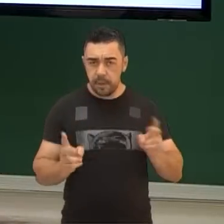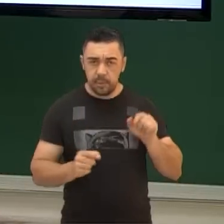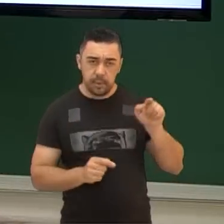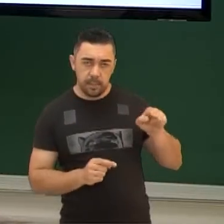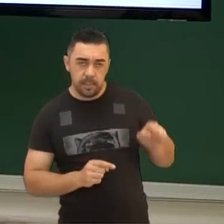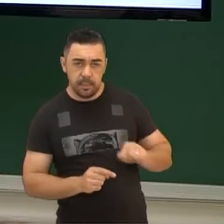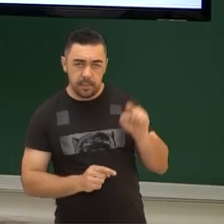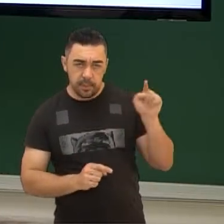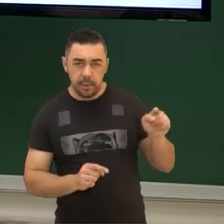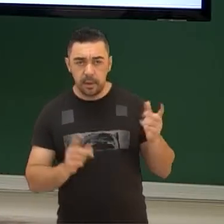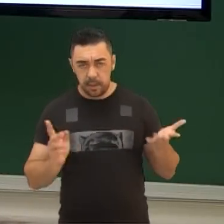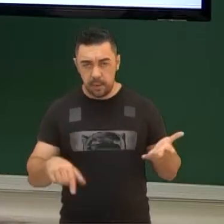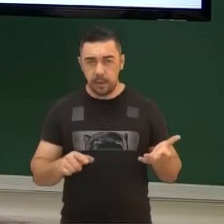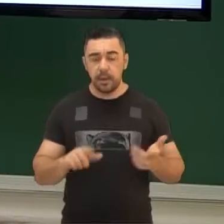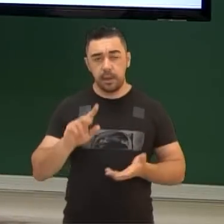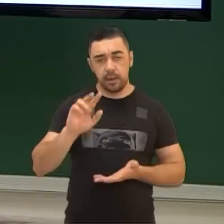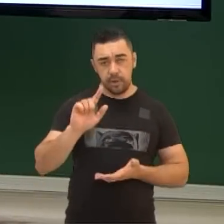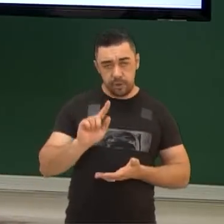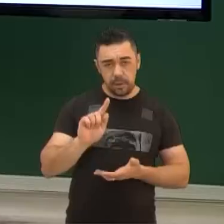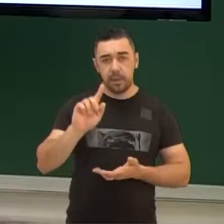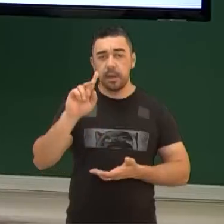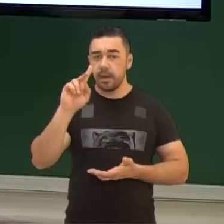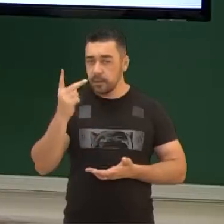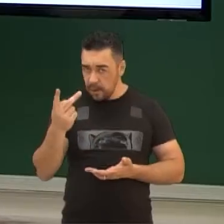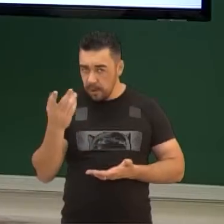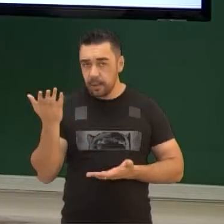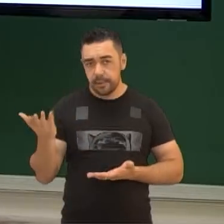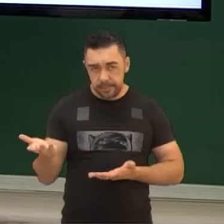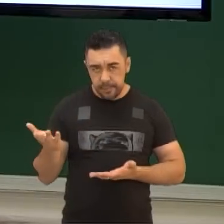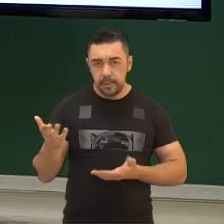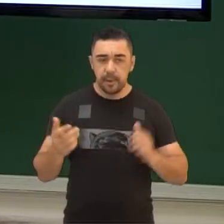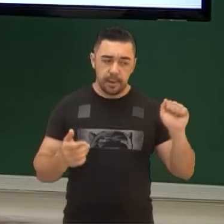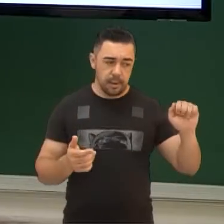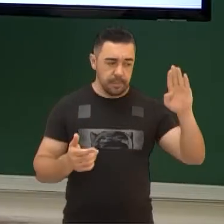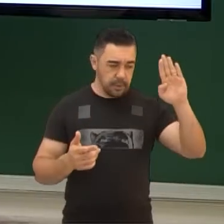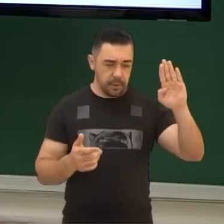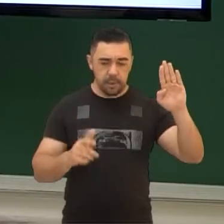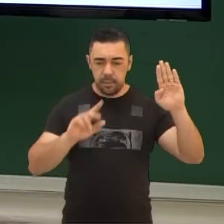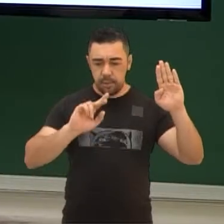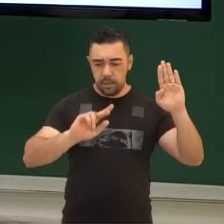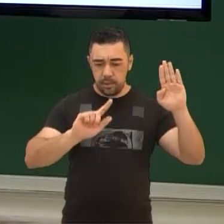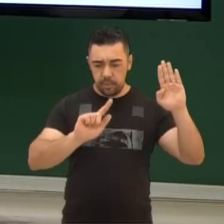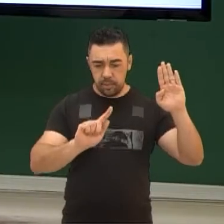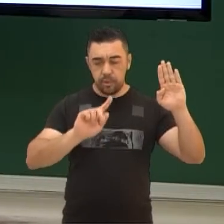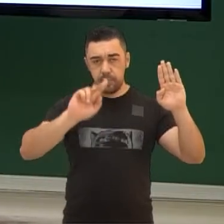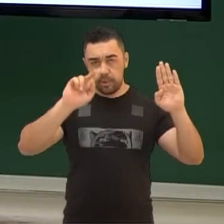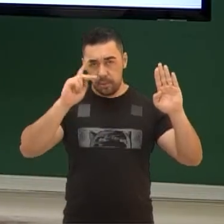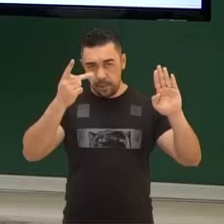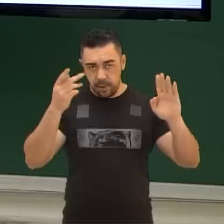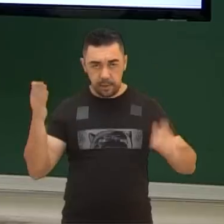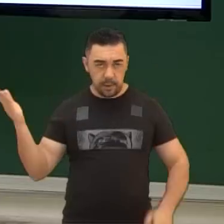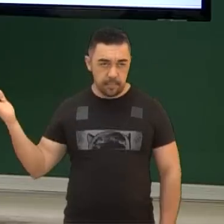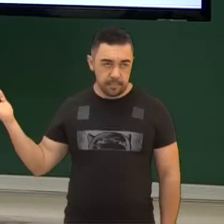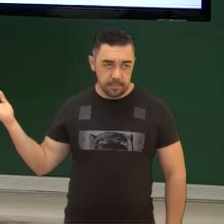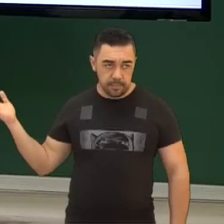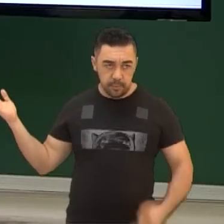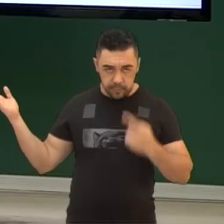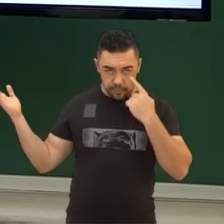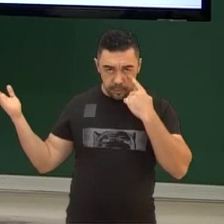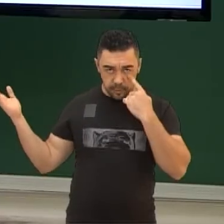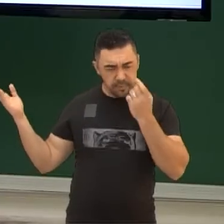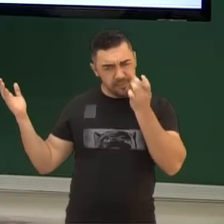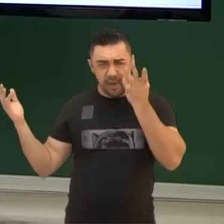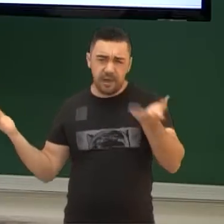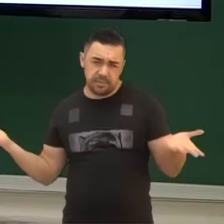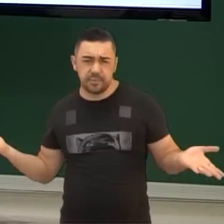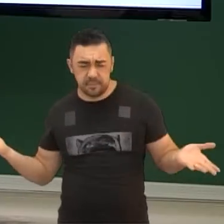o lado correspondente é o GH. Eu estou falando do AB, então o proporcional que eu tenho aqui é o GH. Ficou